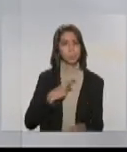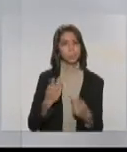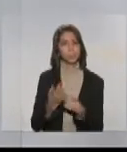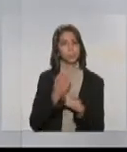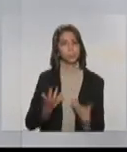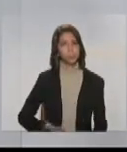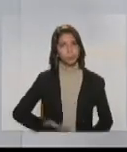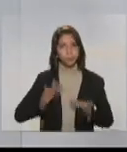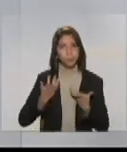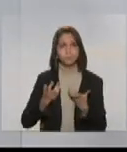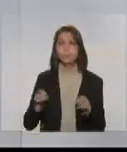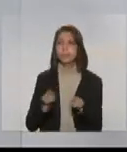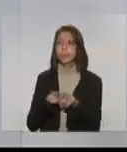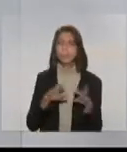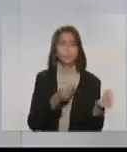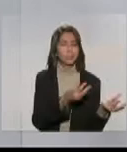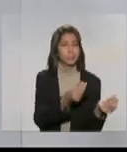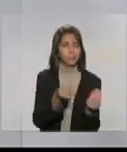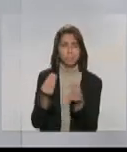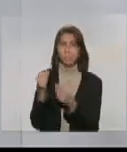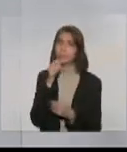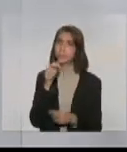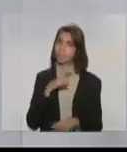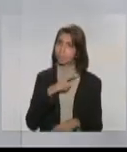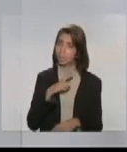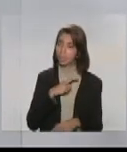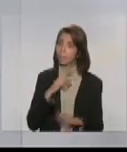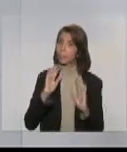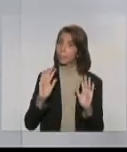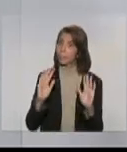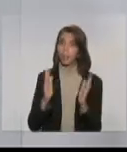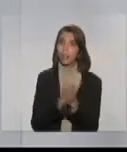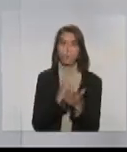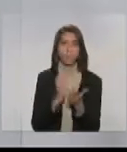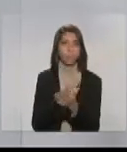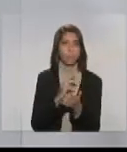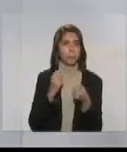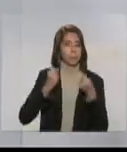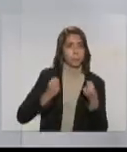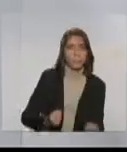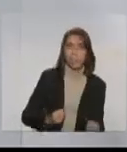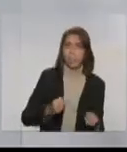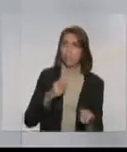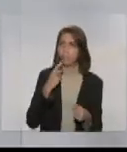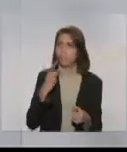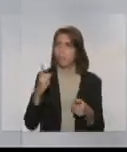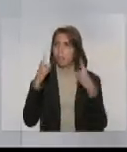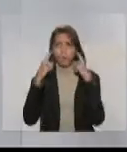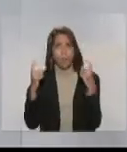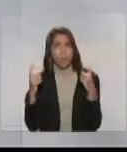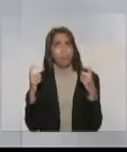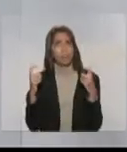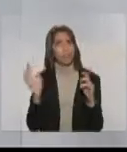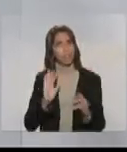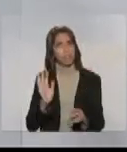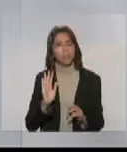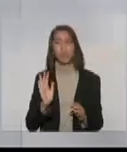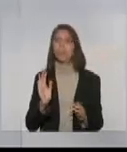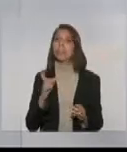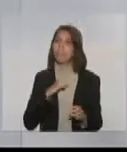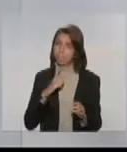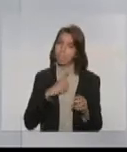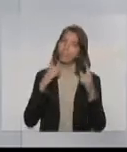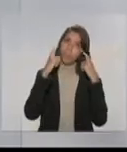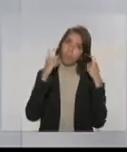e teve também todos os milhões de casos que a gente vê mas não é um livro só pesado não é um livro que fala só de violência e fala da violência